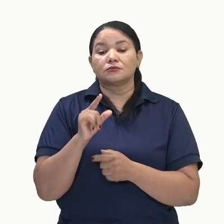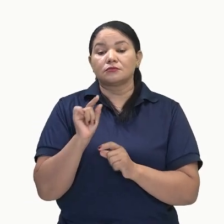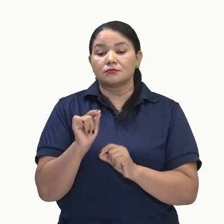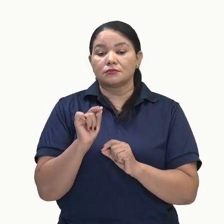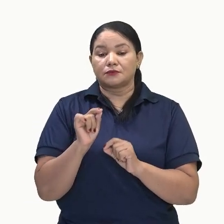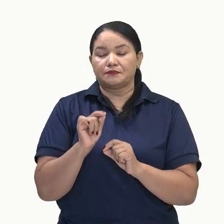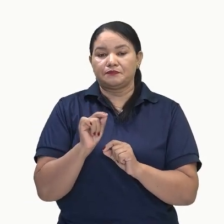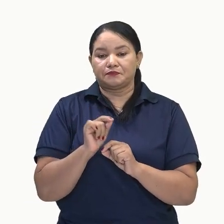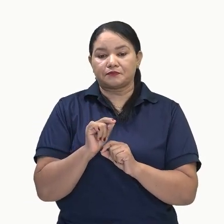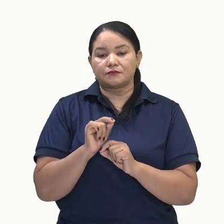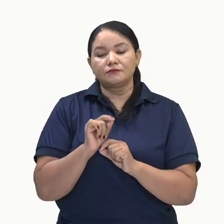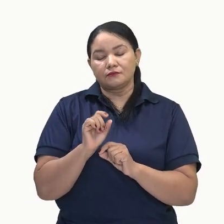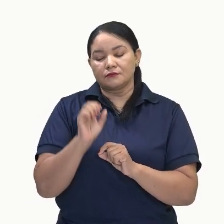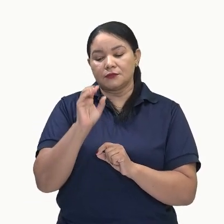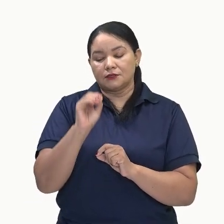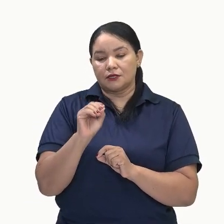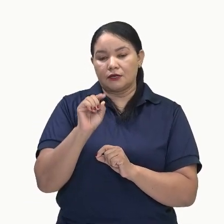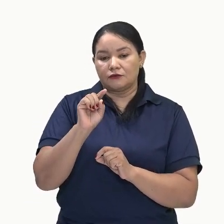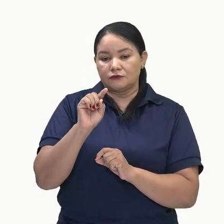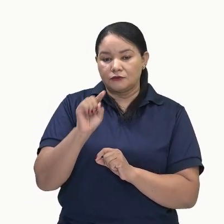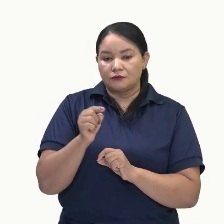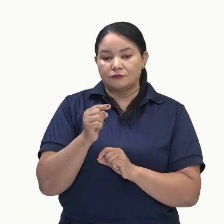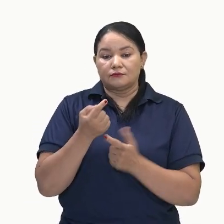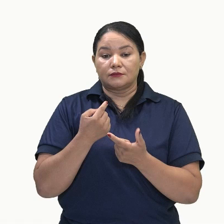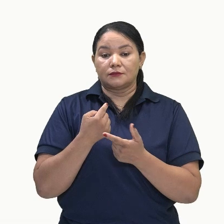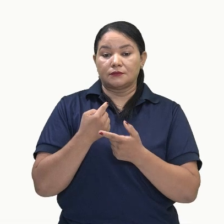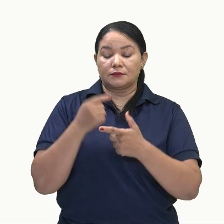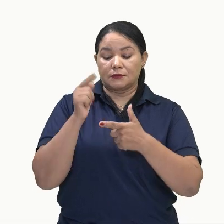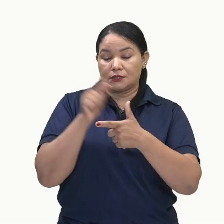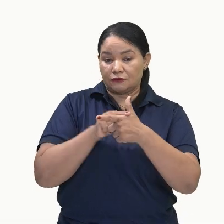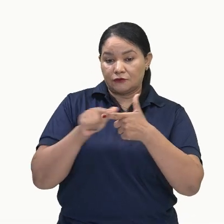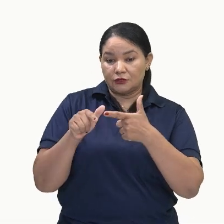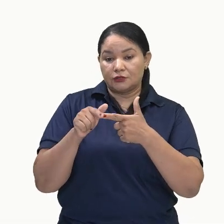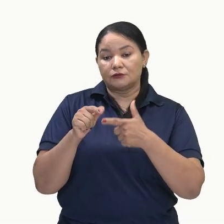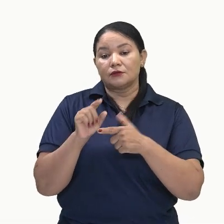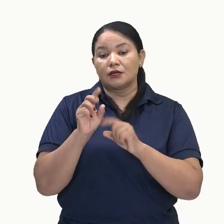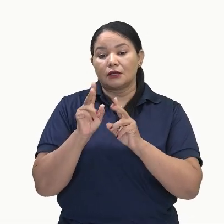representar na forma decimal, dividindo 36 por 100,